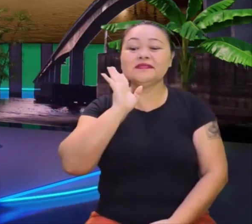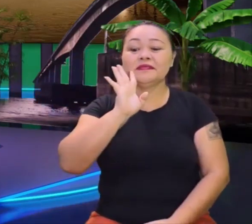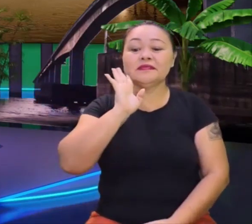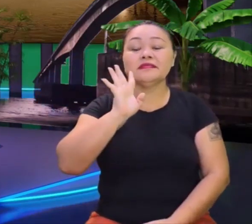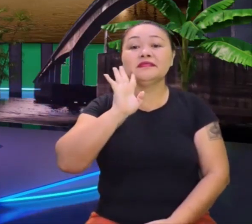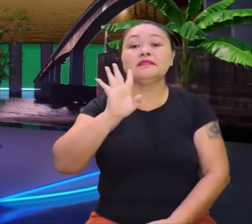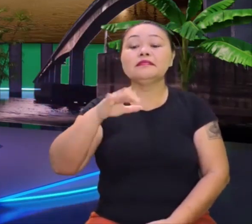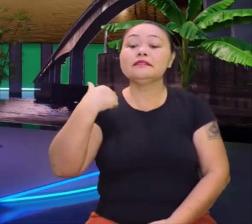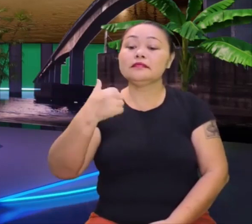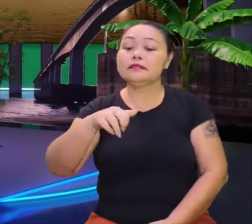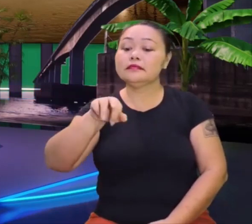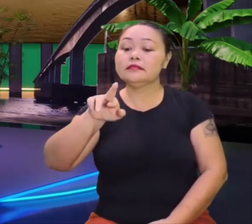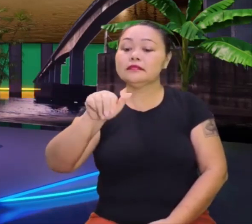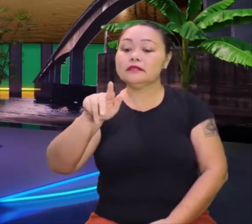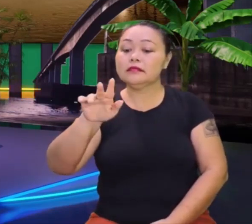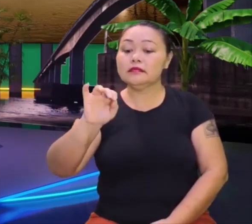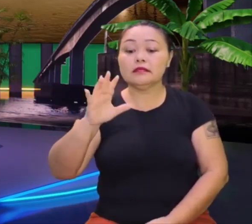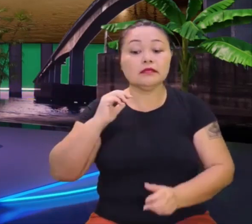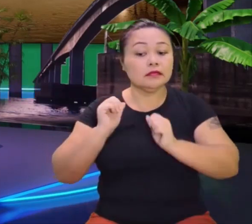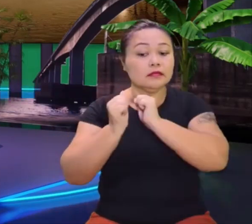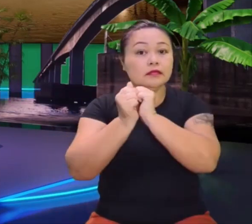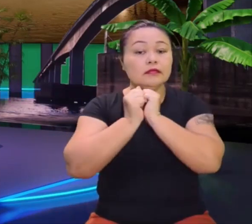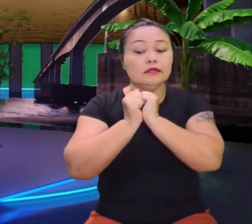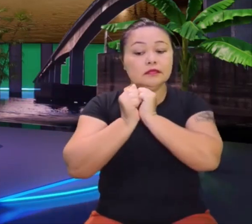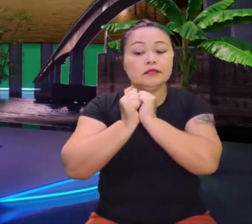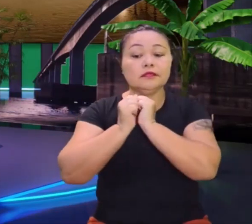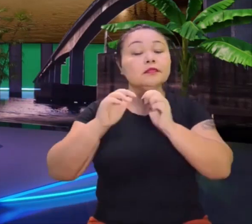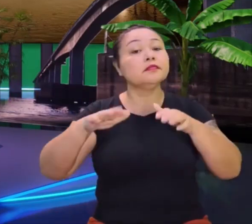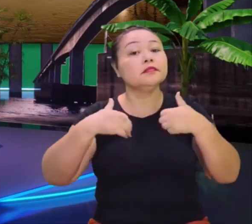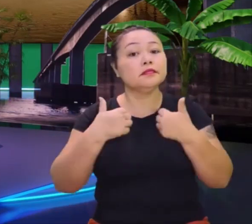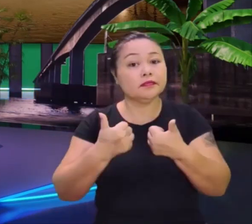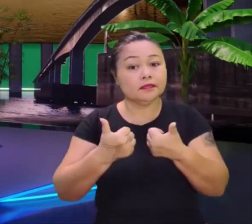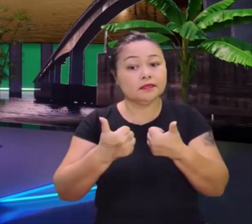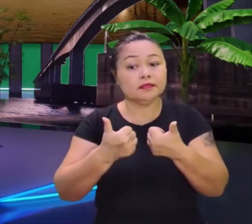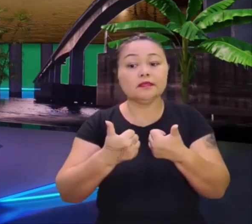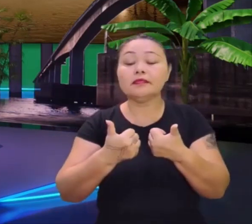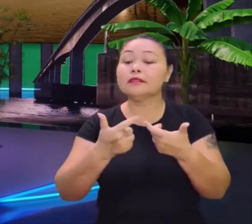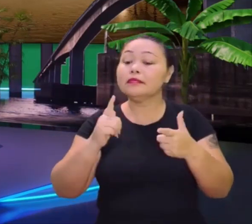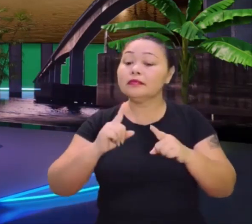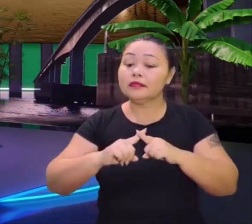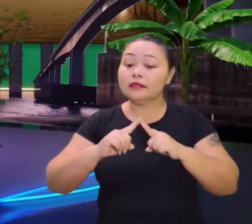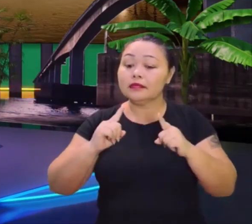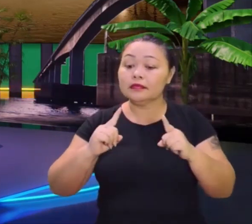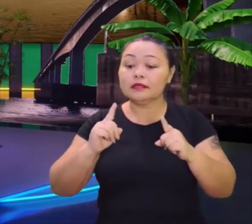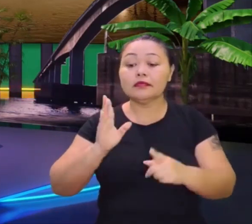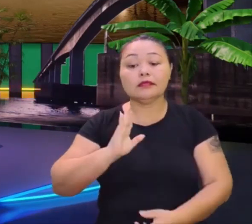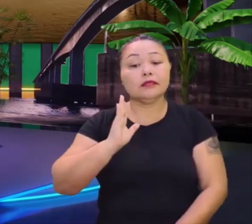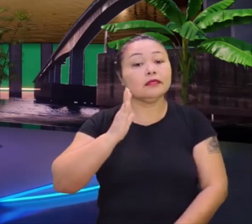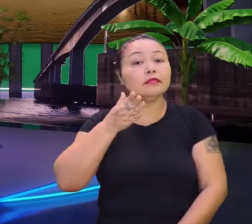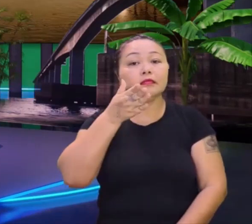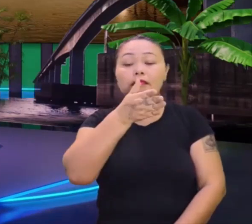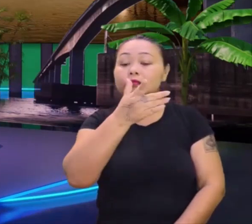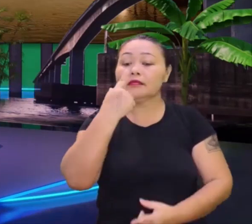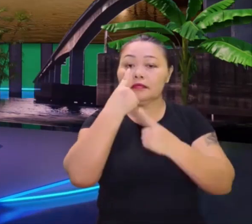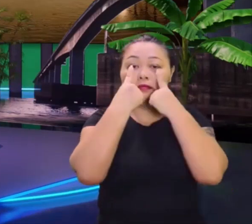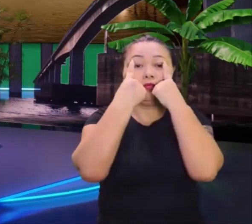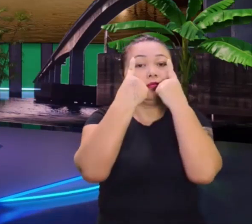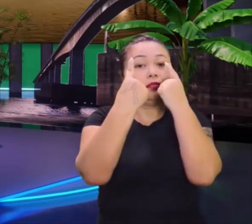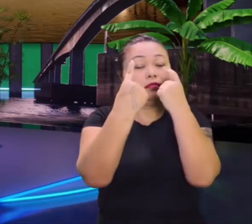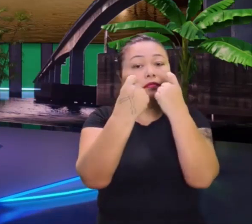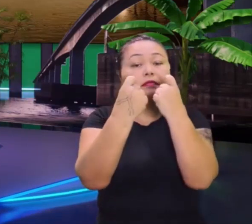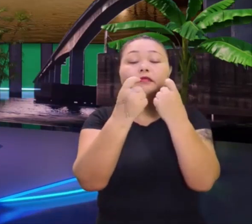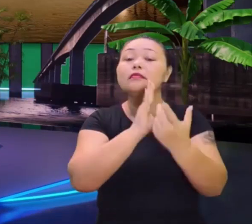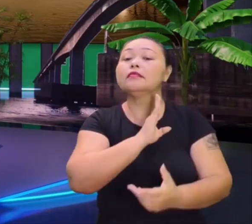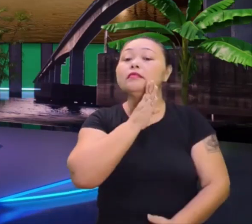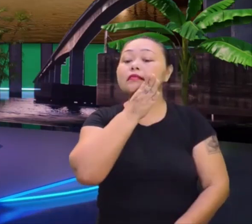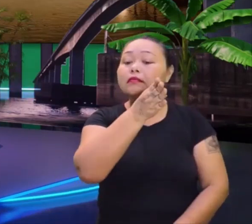viu? Rogério, tamo junto aí, meu amigo? Junto, meu amigo. Beleza? Na hora. Mais uma jornada aí interessante para que